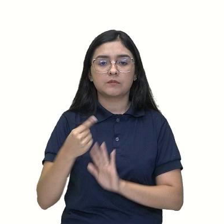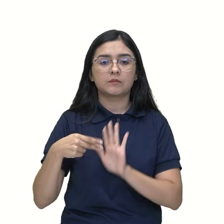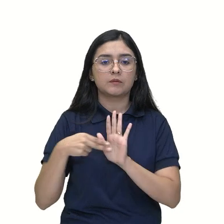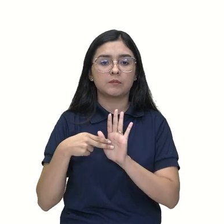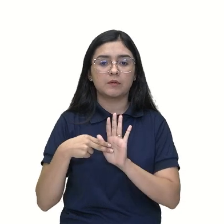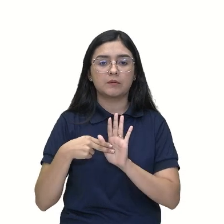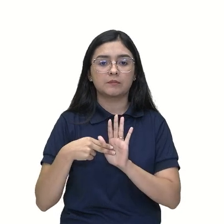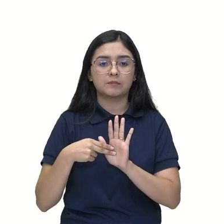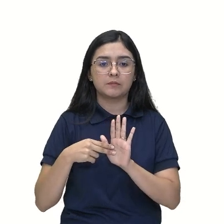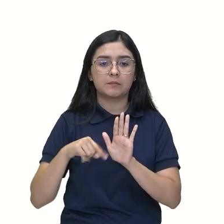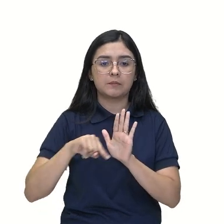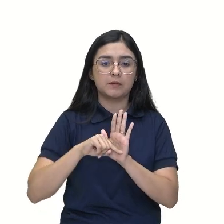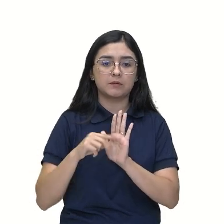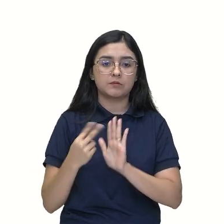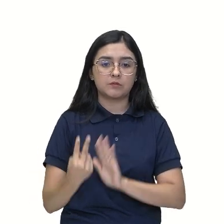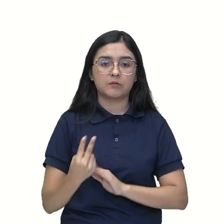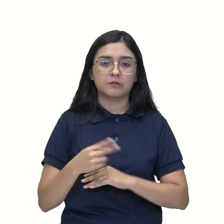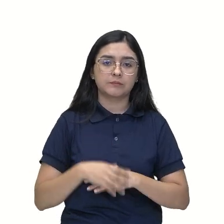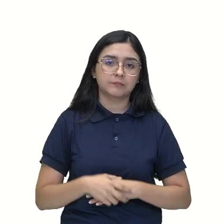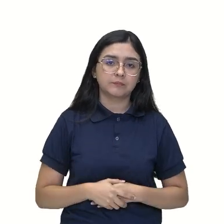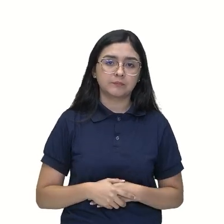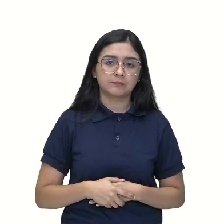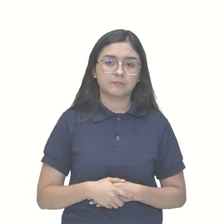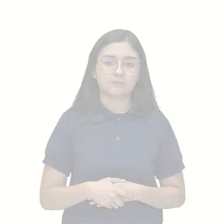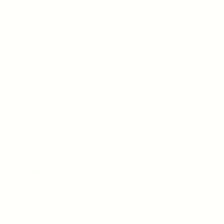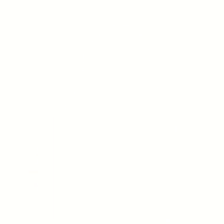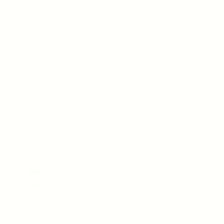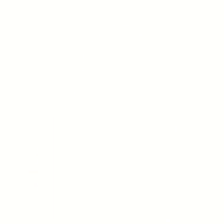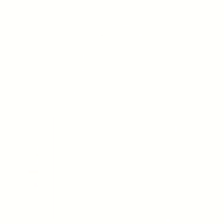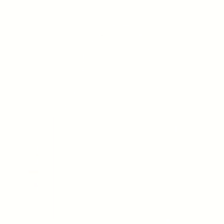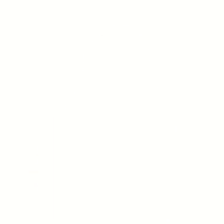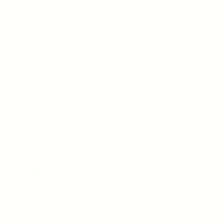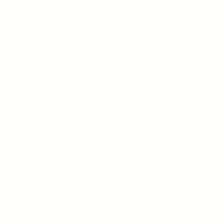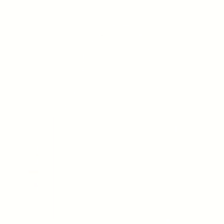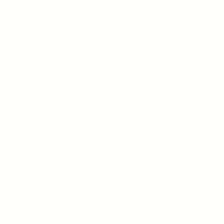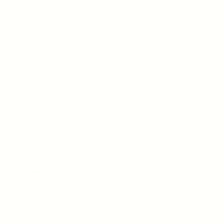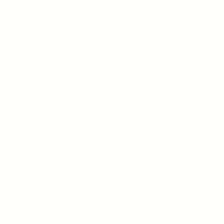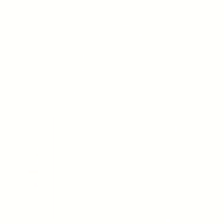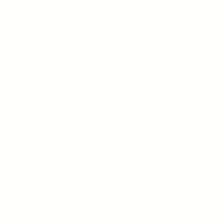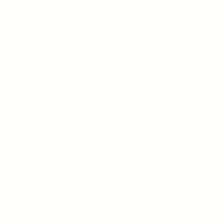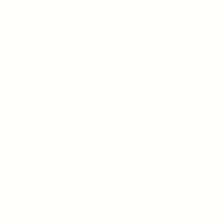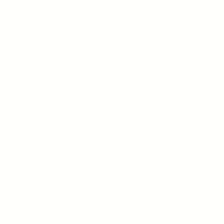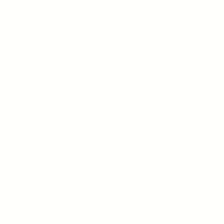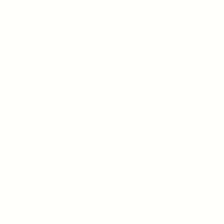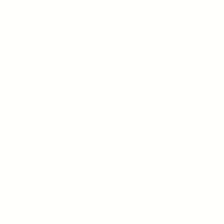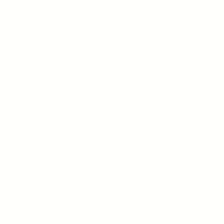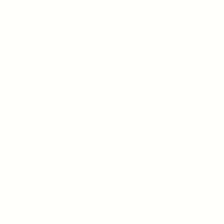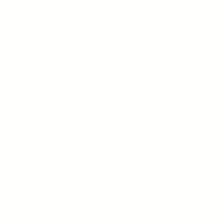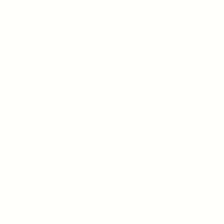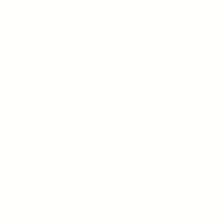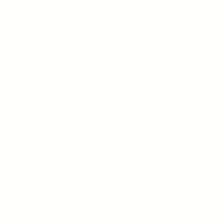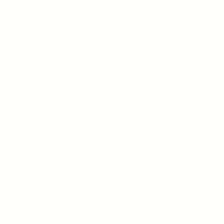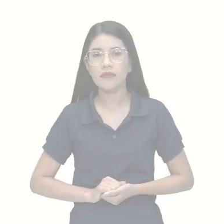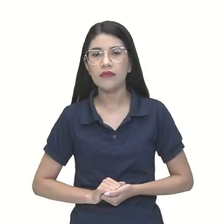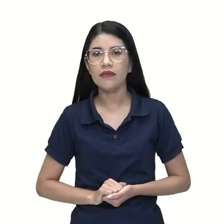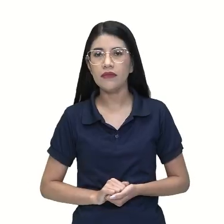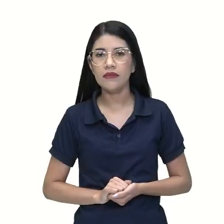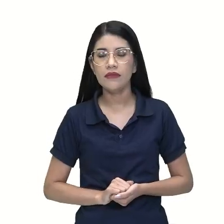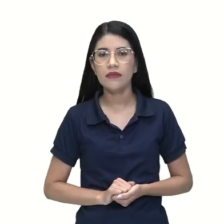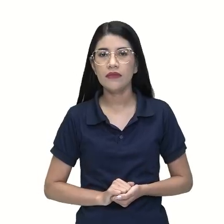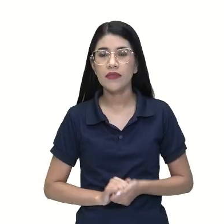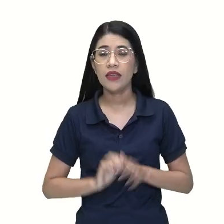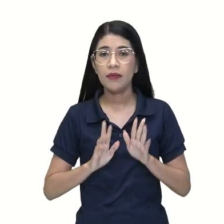a menos 2. Ok? Menos 2. Agora, observa o seguinte. Aqui em